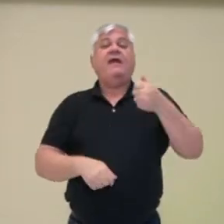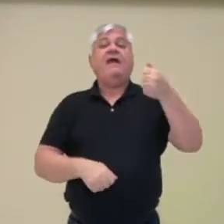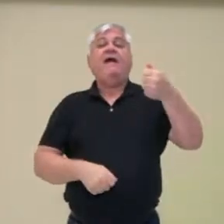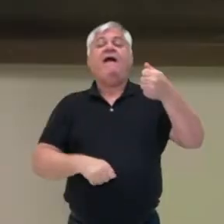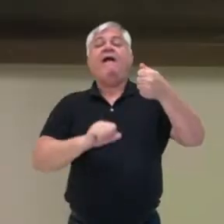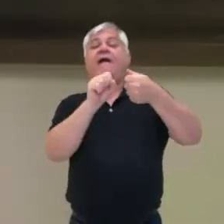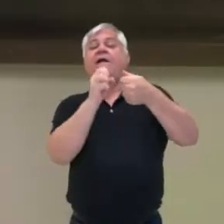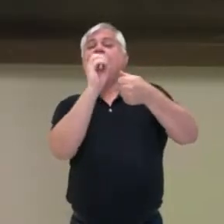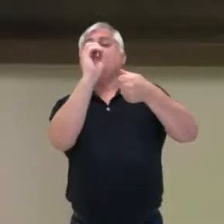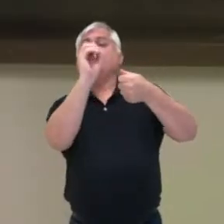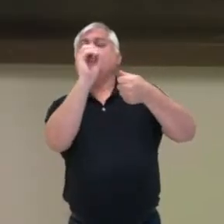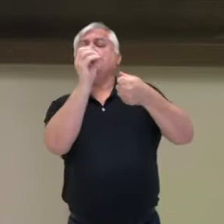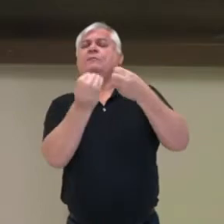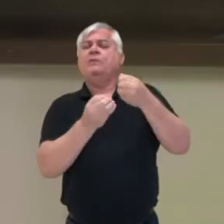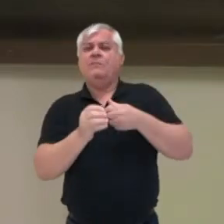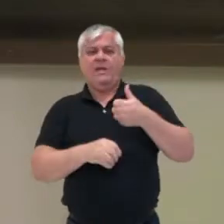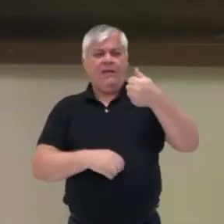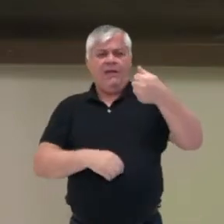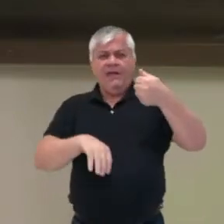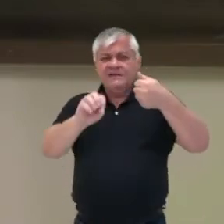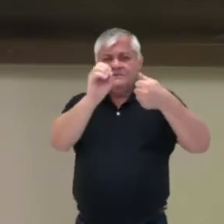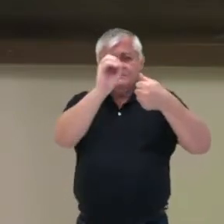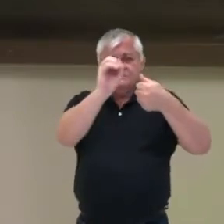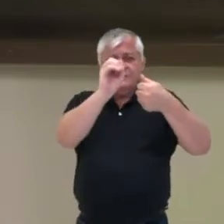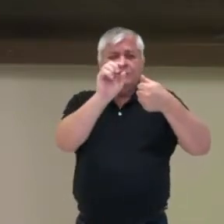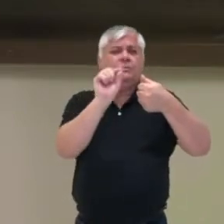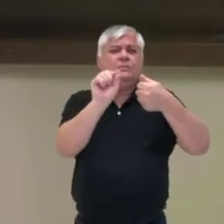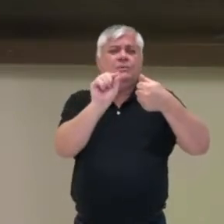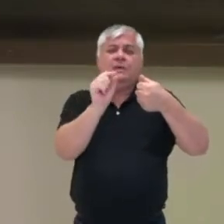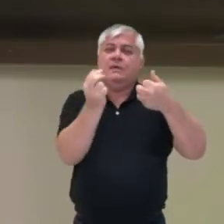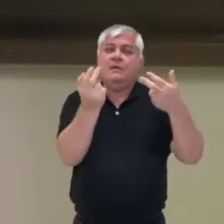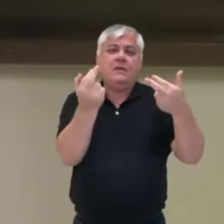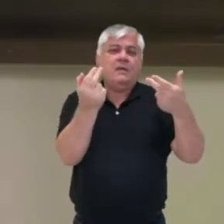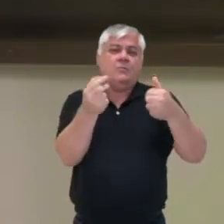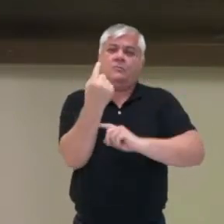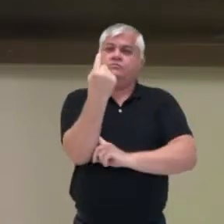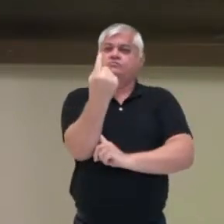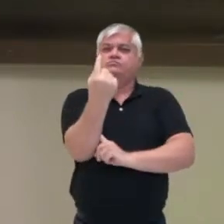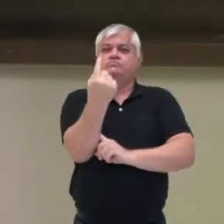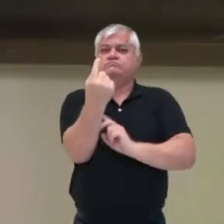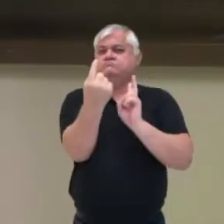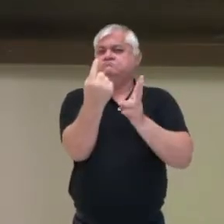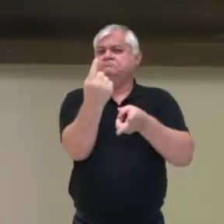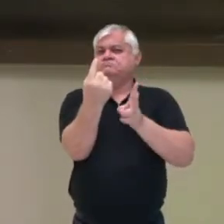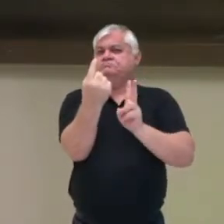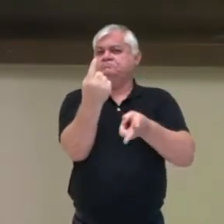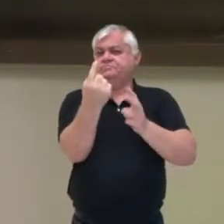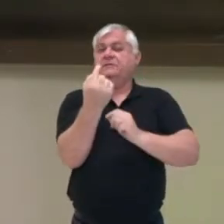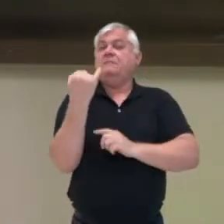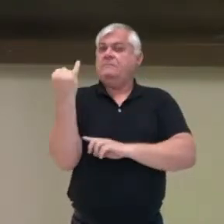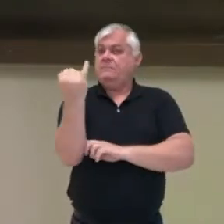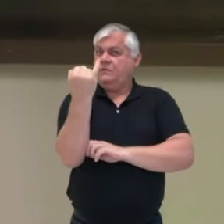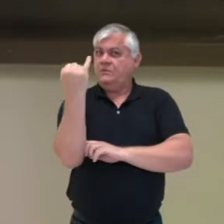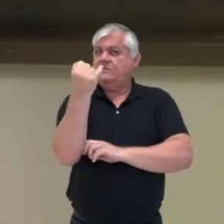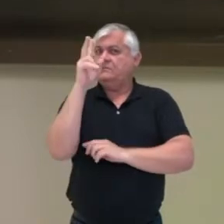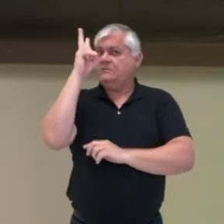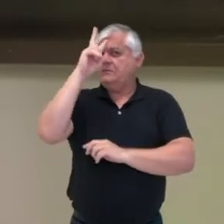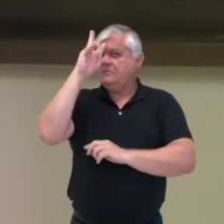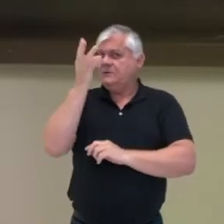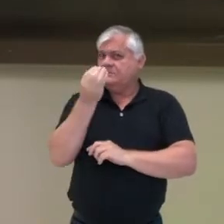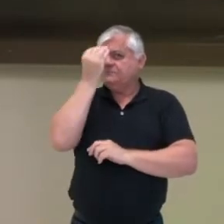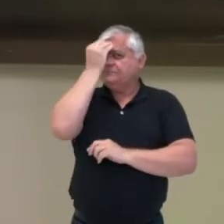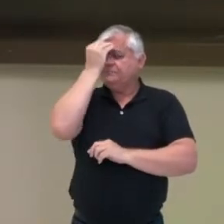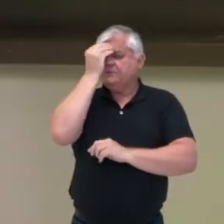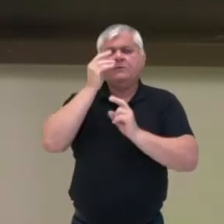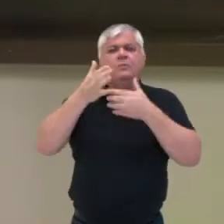0. Todo número elevado na 0 é igual a 1. Então, é algo importante que devemos lembrar. Todo